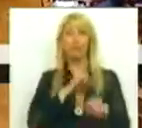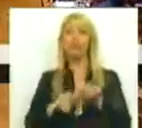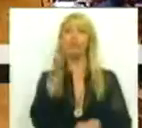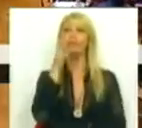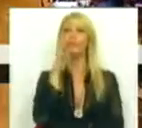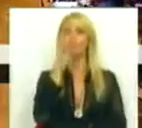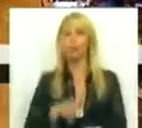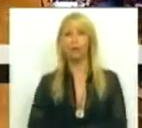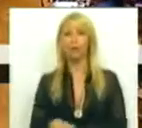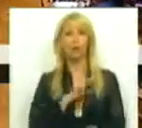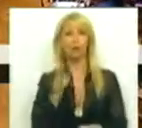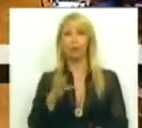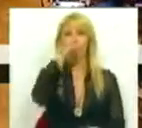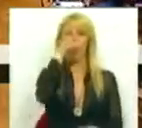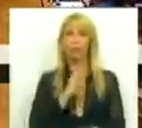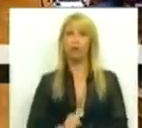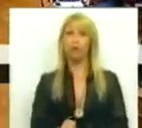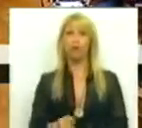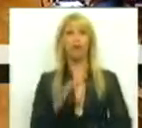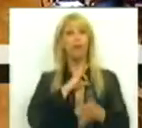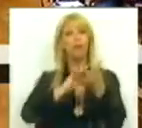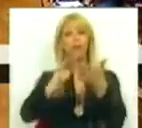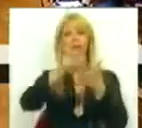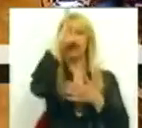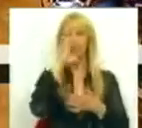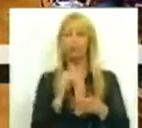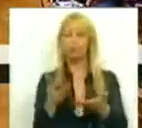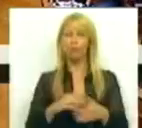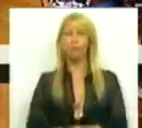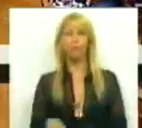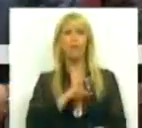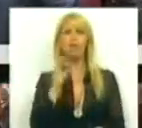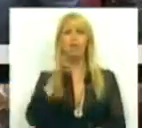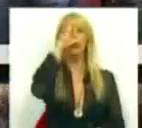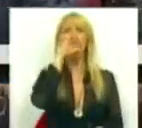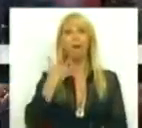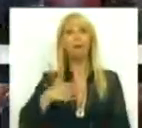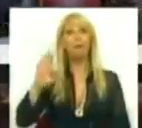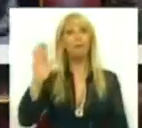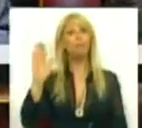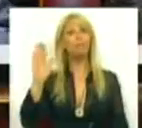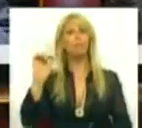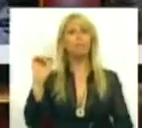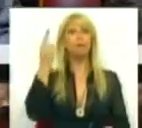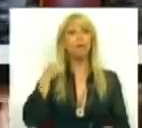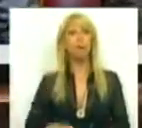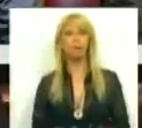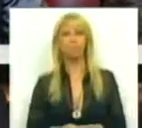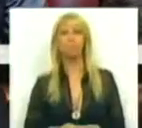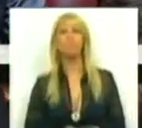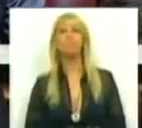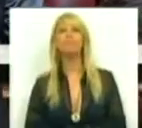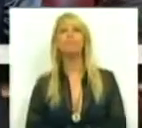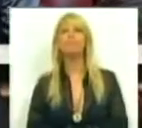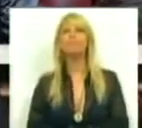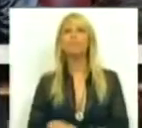Deputados, Sr. Primeiro-Ministro, Srs. Secretários de Estado. Sr. Primeiro-Ministro, queria em primeiro lugar assinalar o